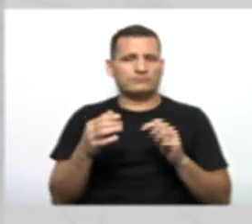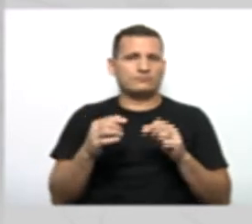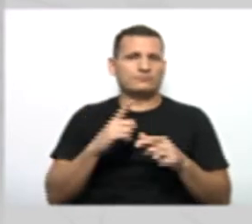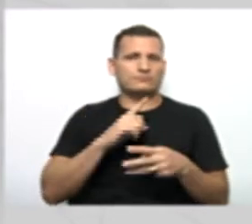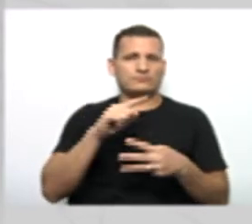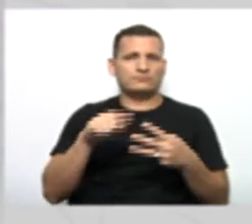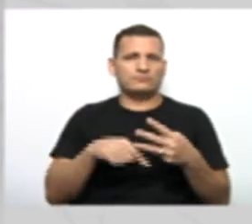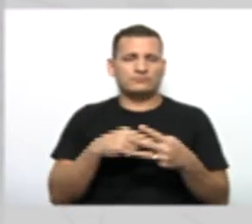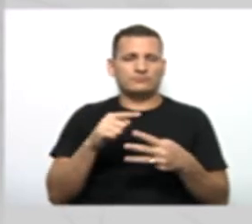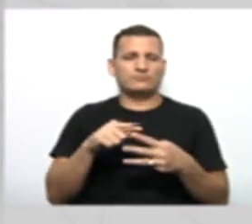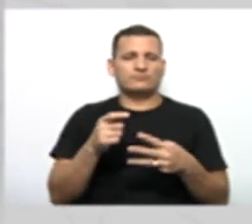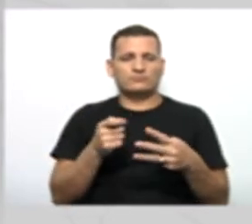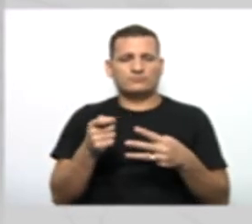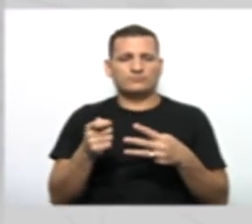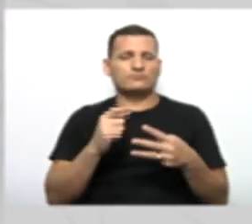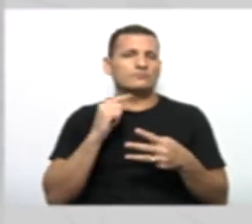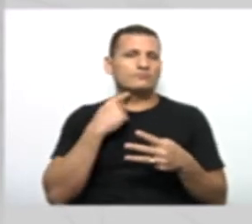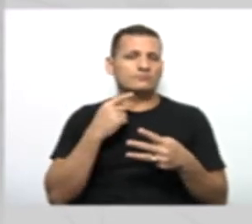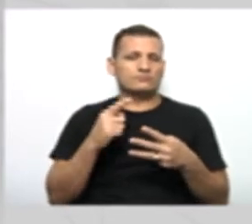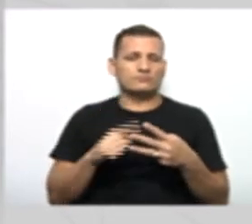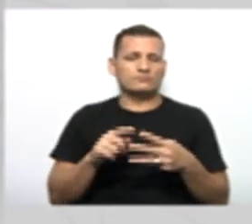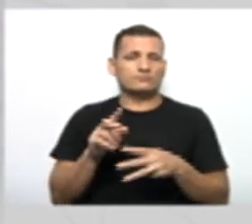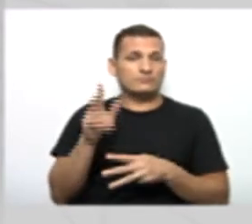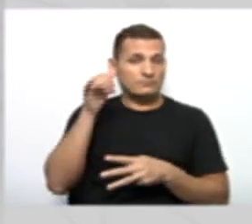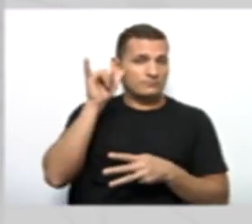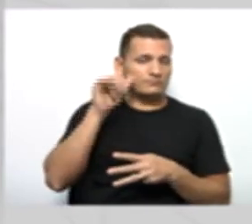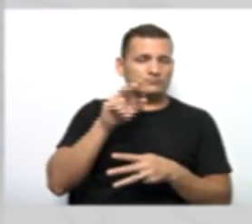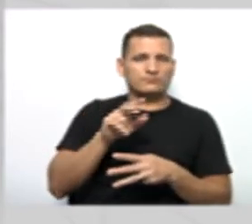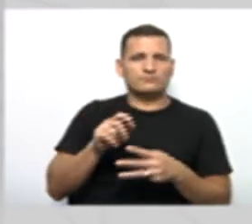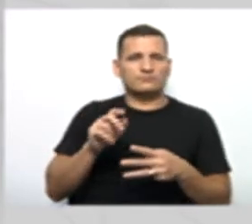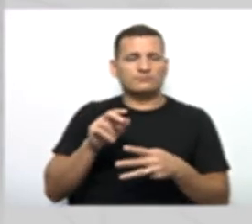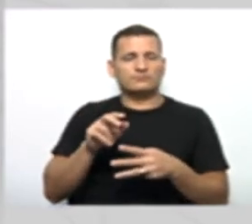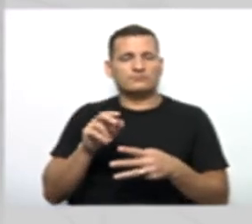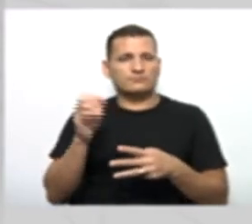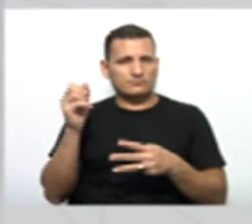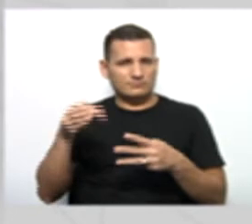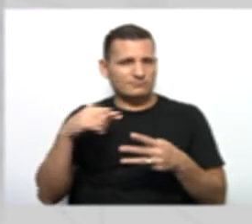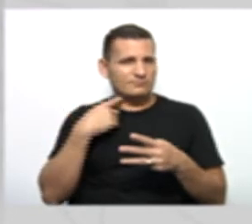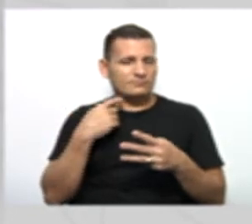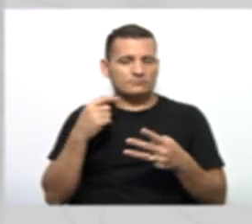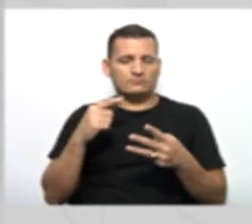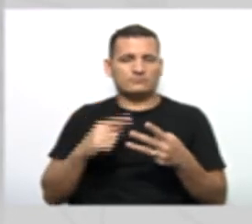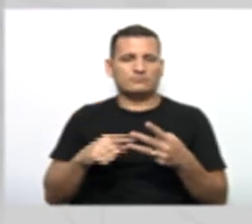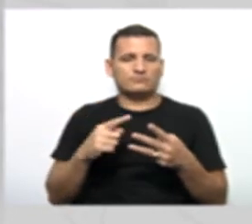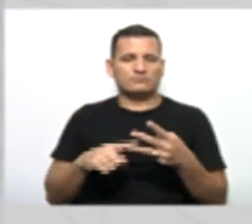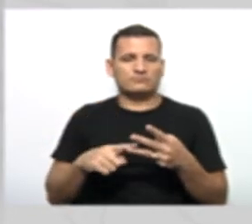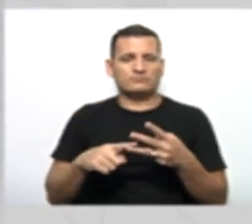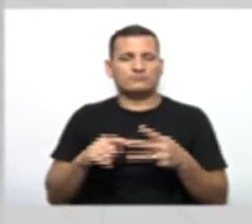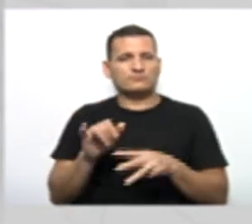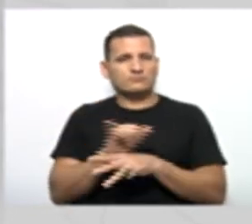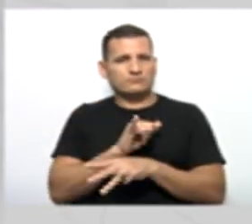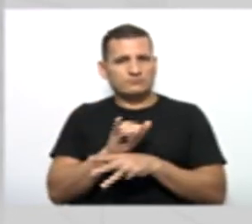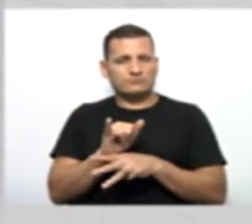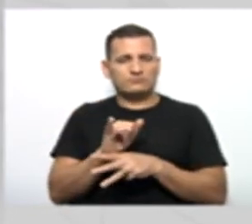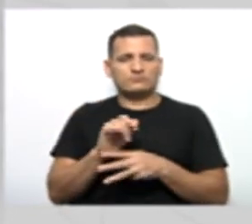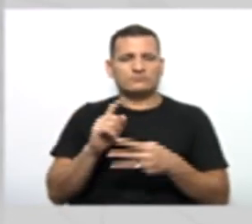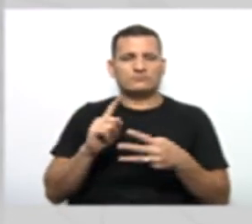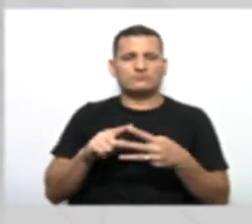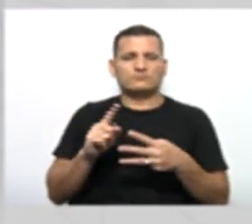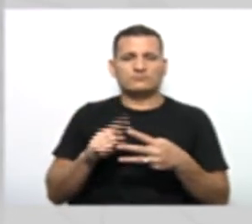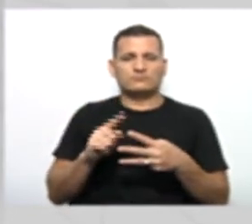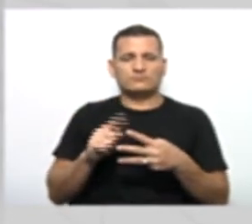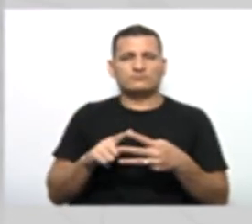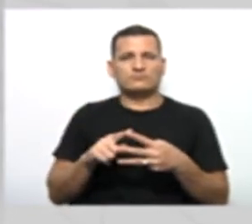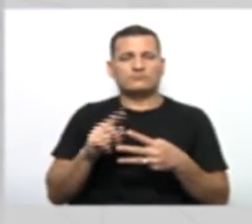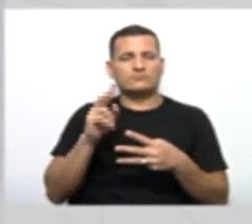poluição, prevenção da poluição e abordagem estratégica. O controle da poluição é uma abordagem preventiva, ela vê